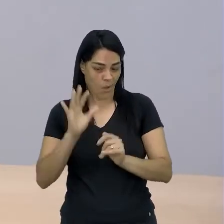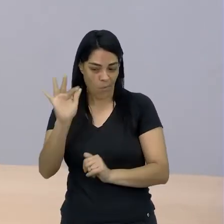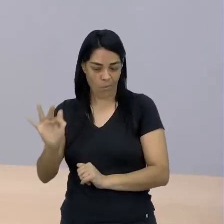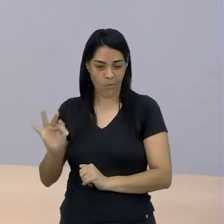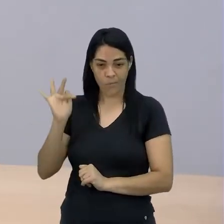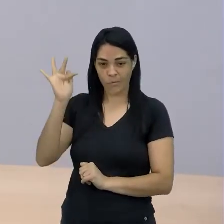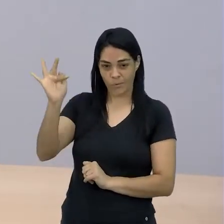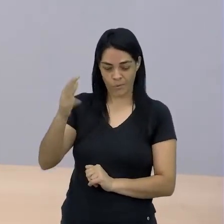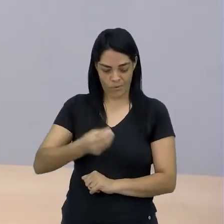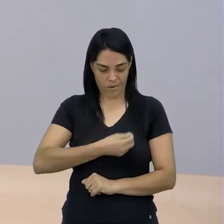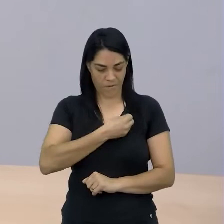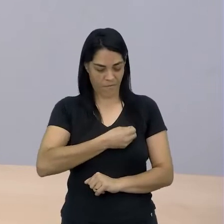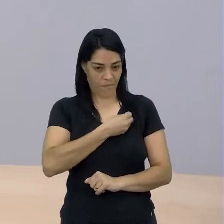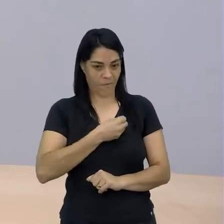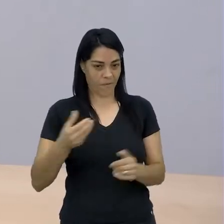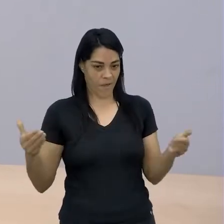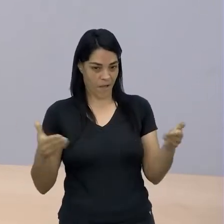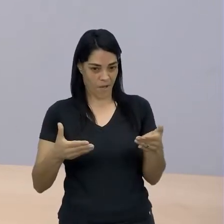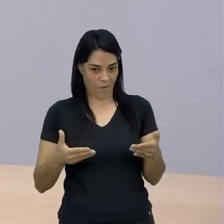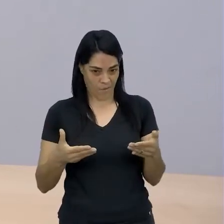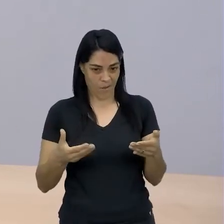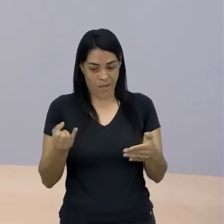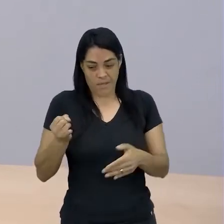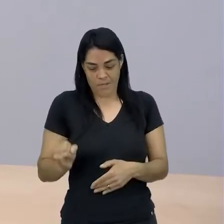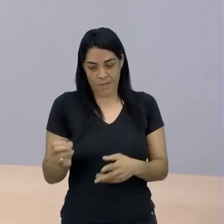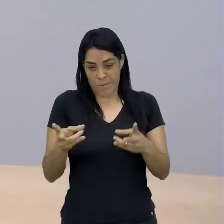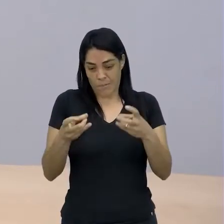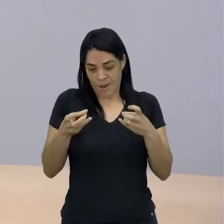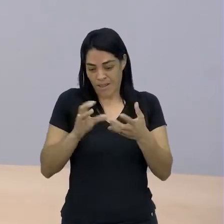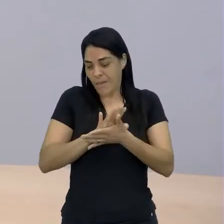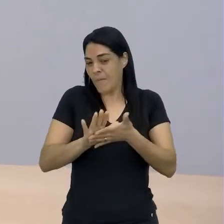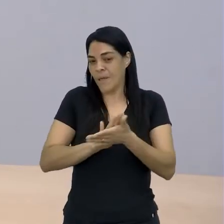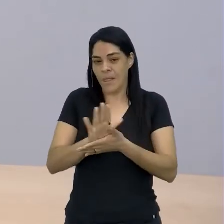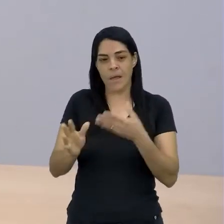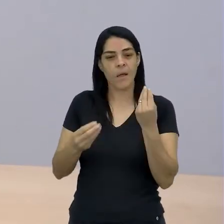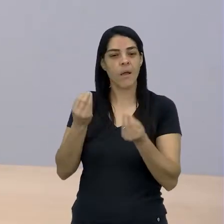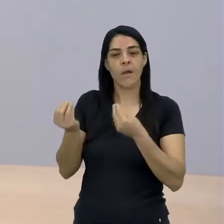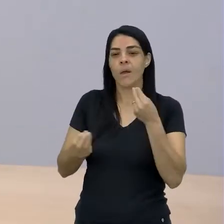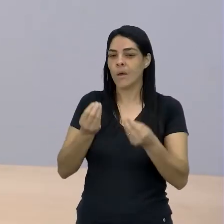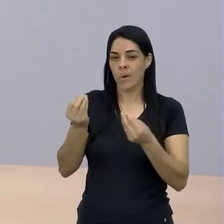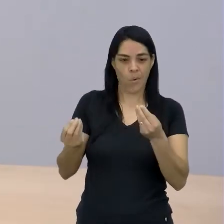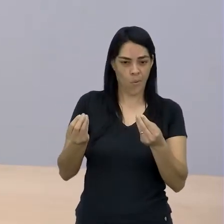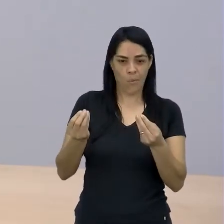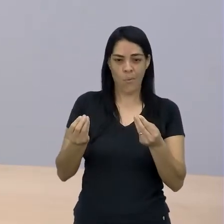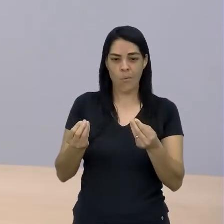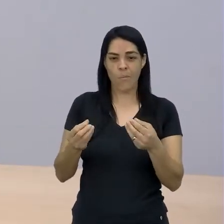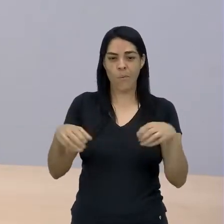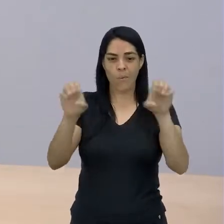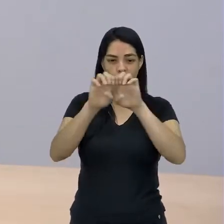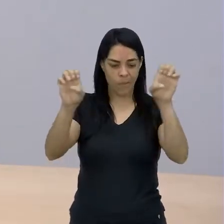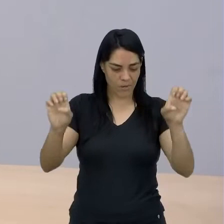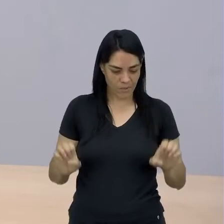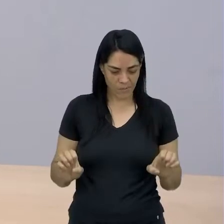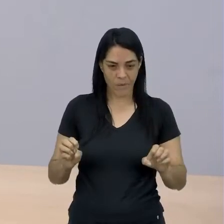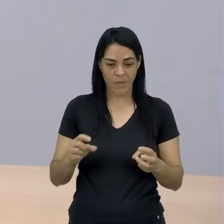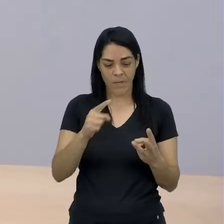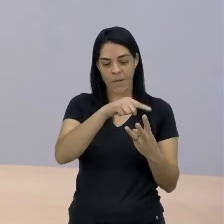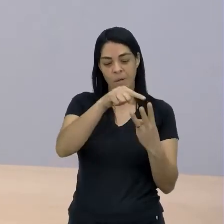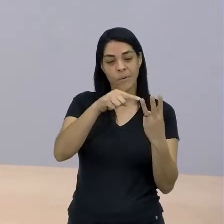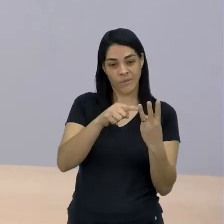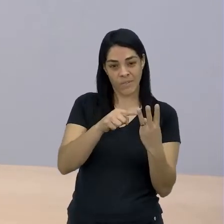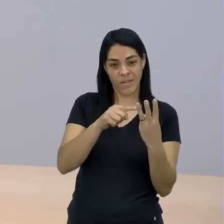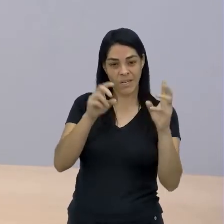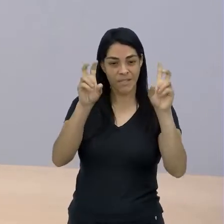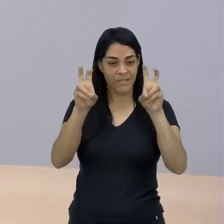futuro e viver o presente sem perceber como há um elo estrutural entre esses três temas